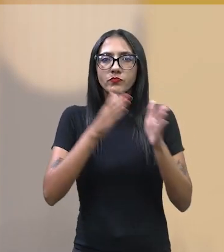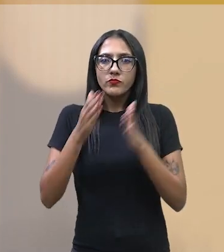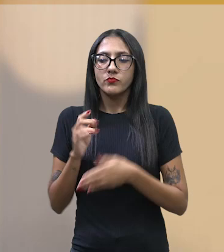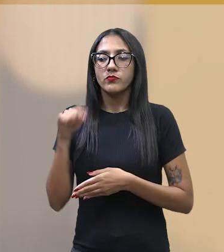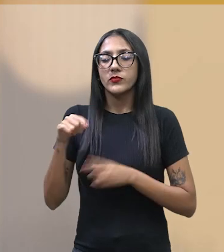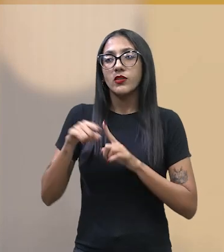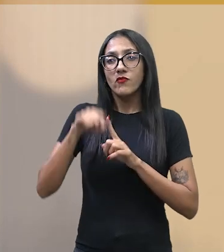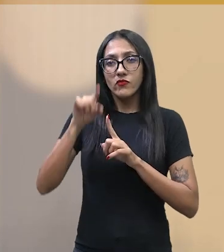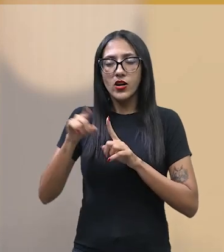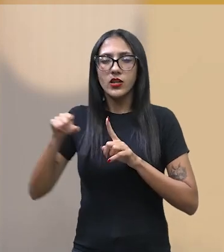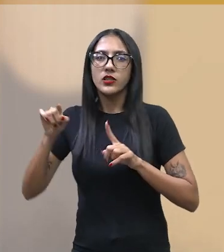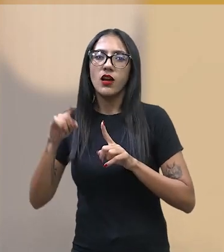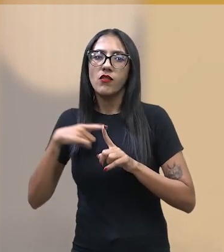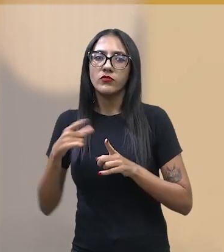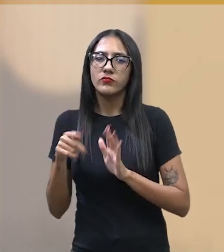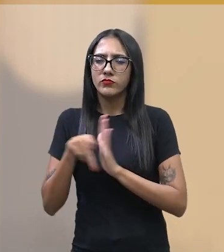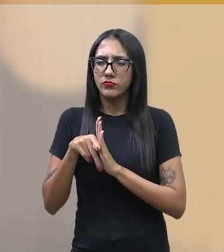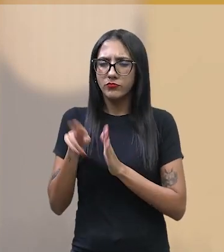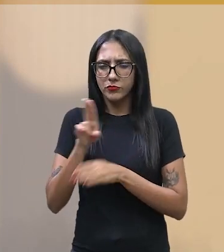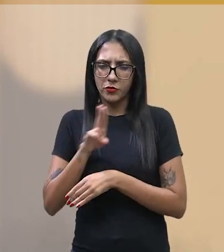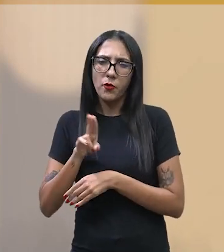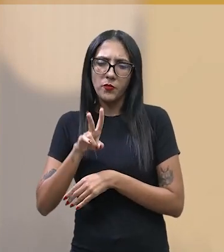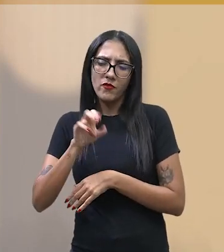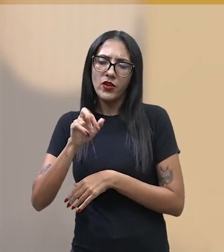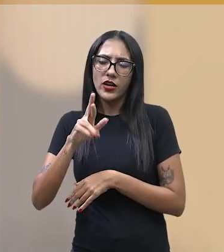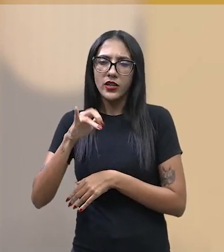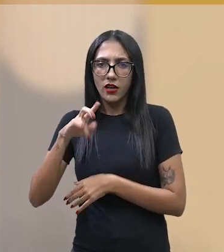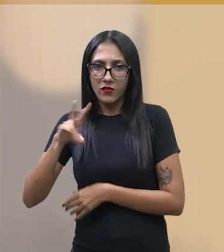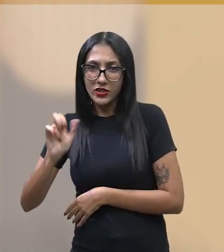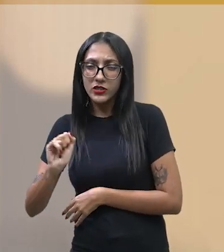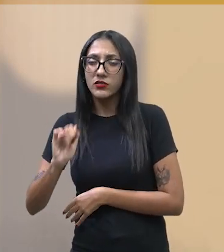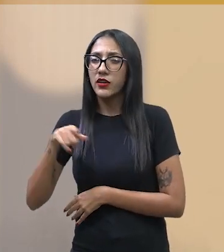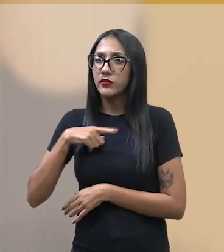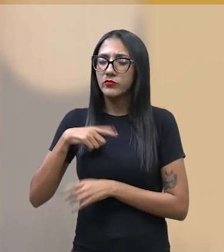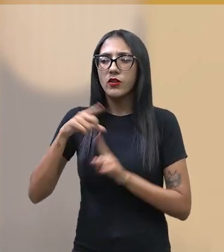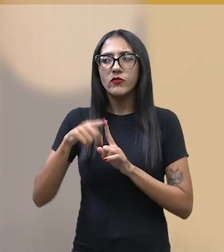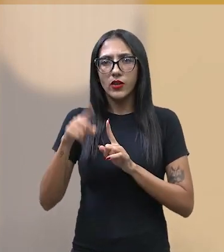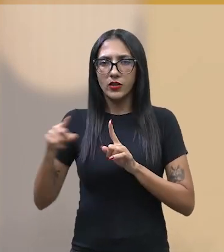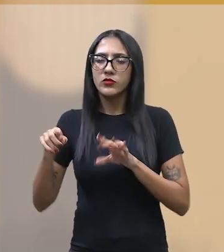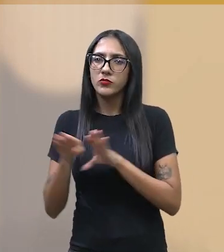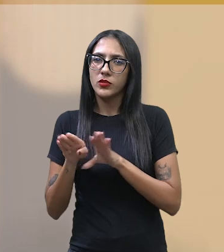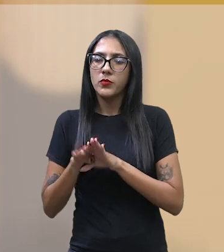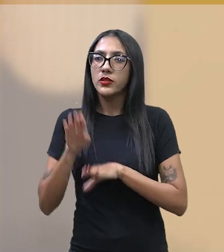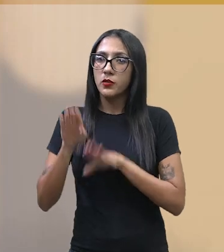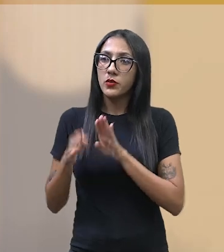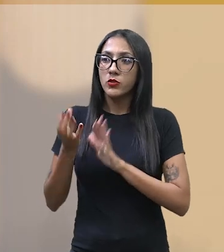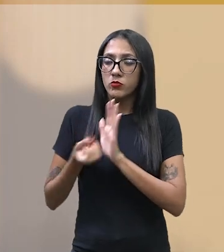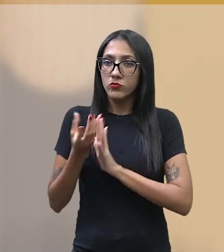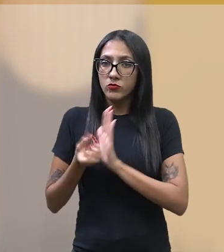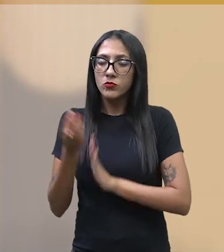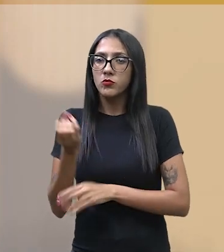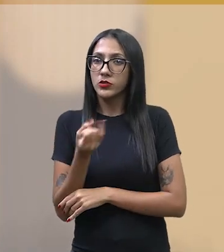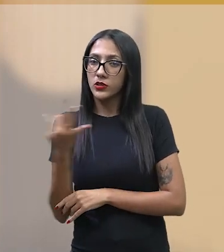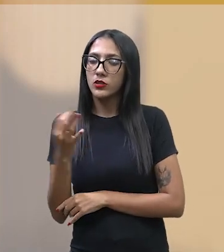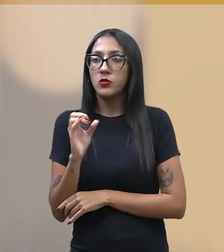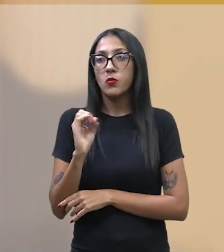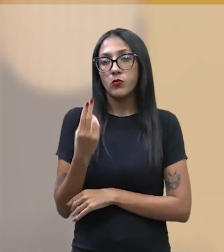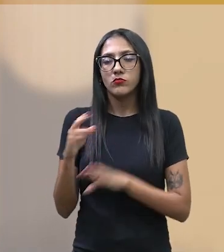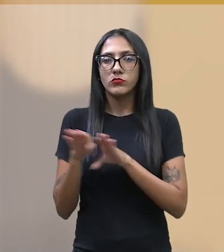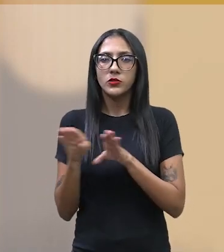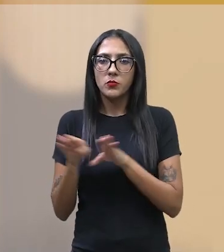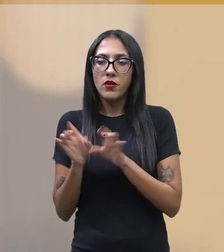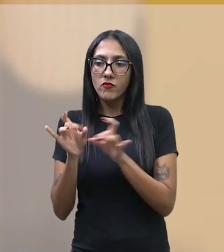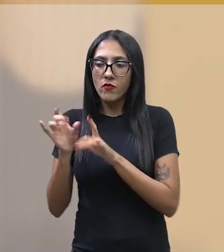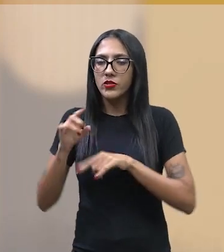custos variáveis, como o próprio nome diz, eles mudam, eles variam com o volume de produção ou o volume de vendas, como